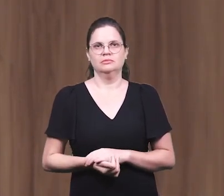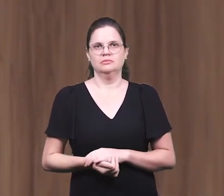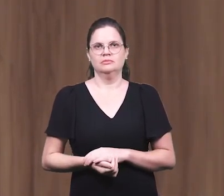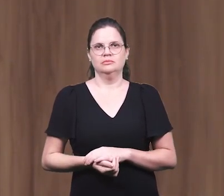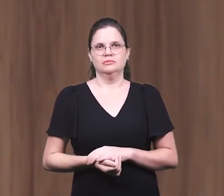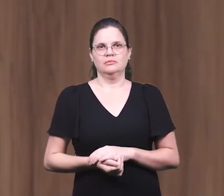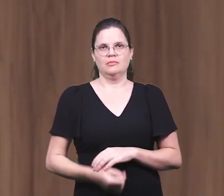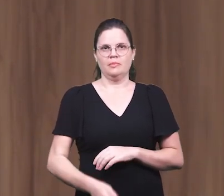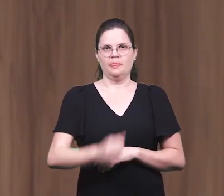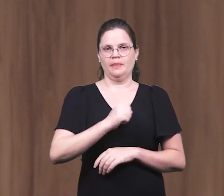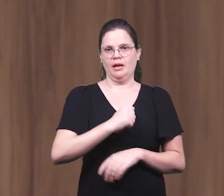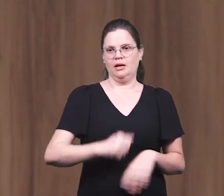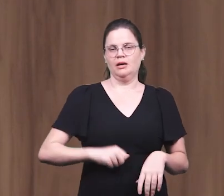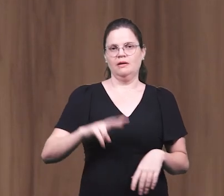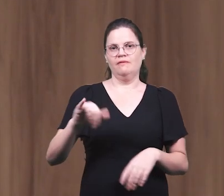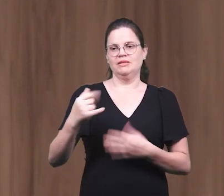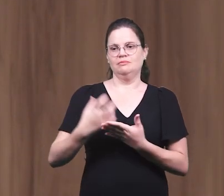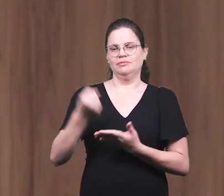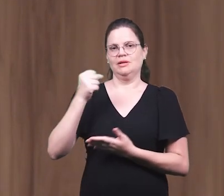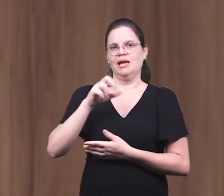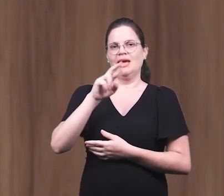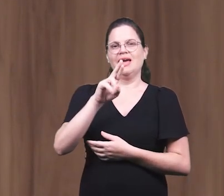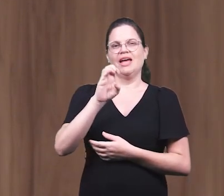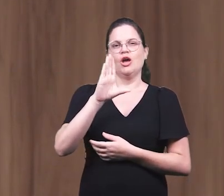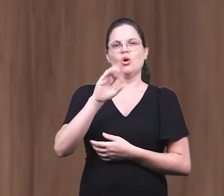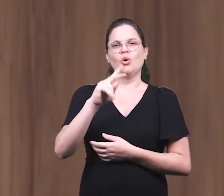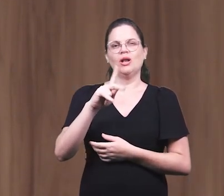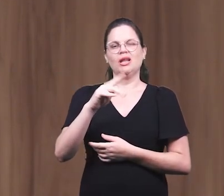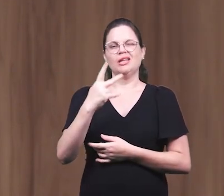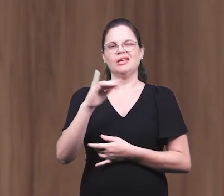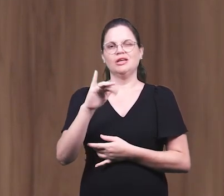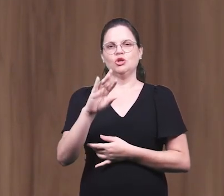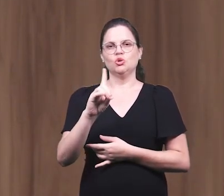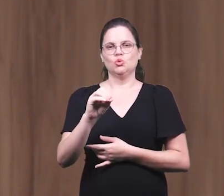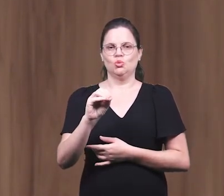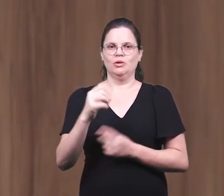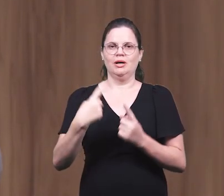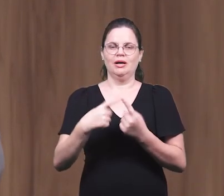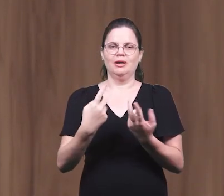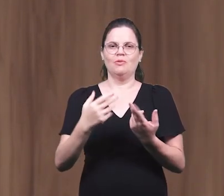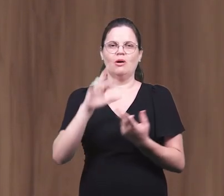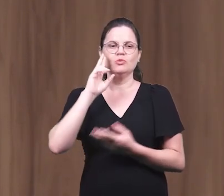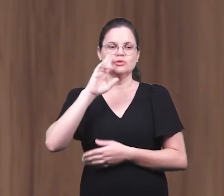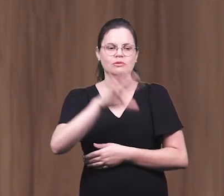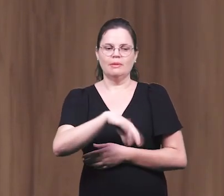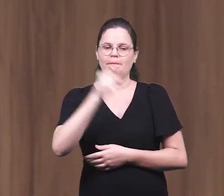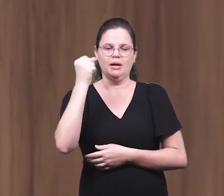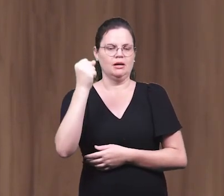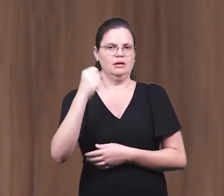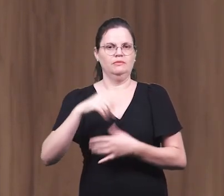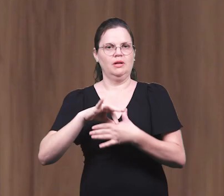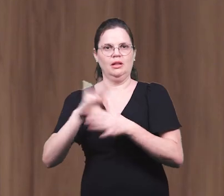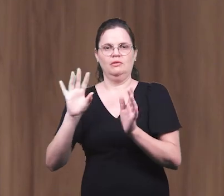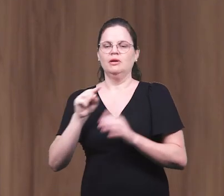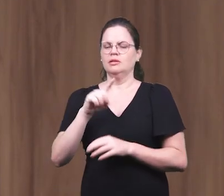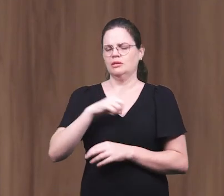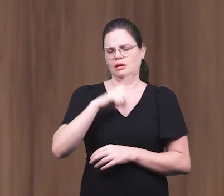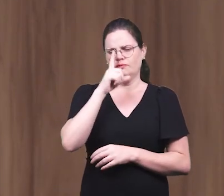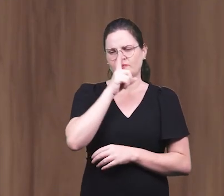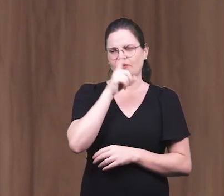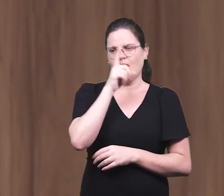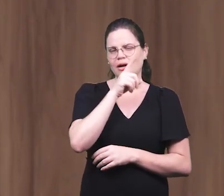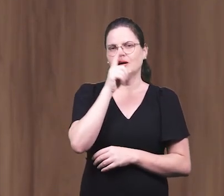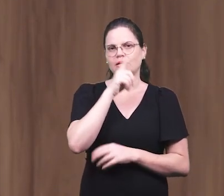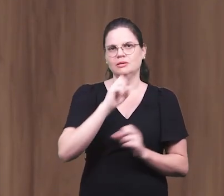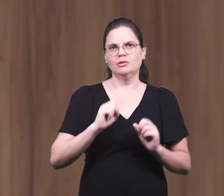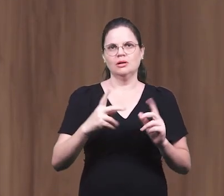Arão, o Senhor disse que ele seria recolhido. Então, ele esteve diante do Senhor, teve uma falha ali,